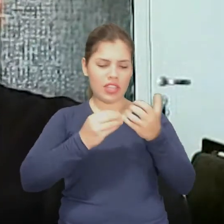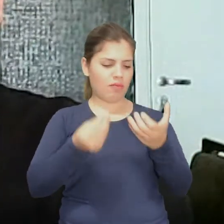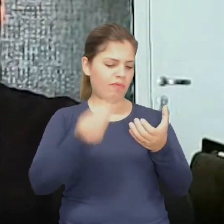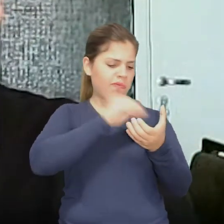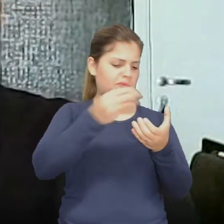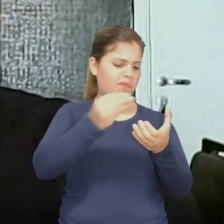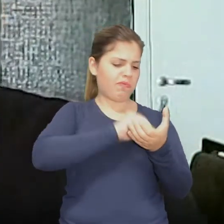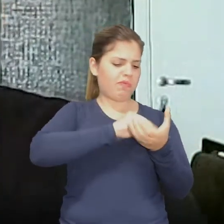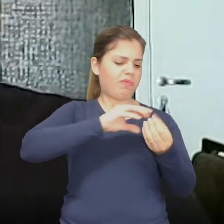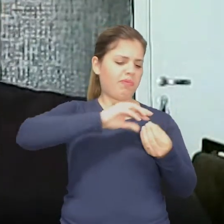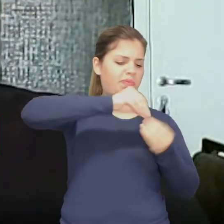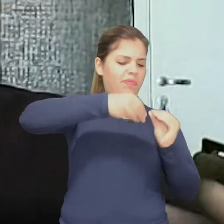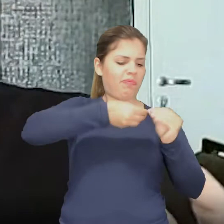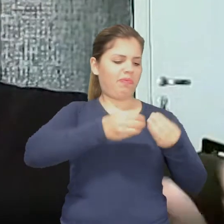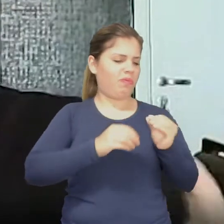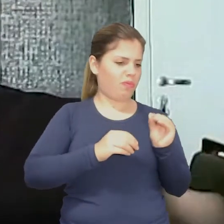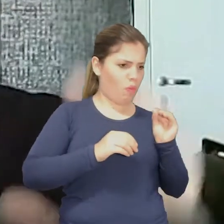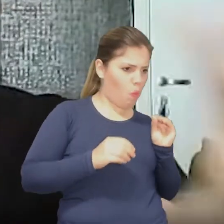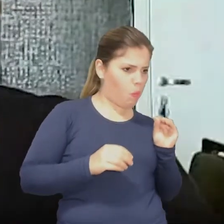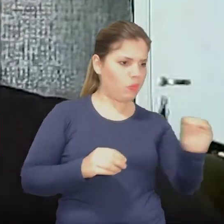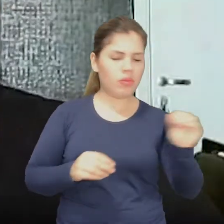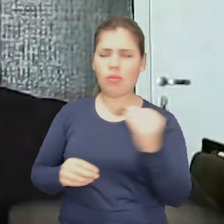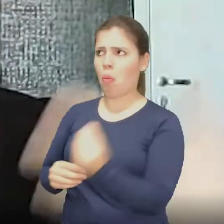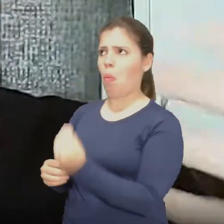fazia um bolinho, e eu comia aquilo,